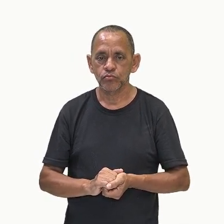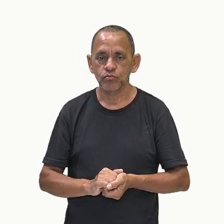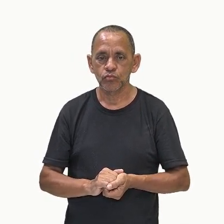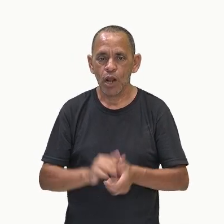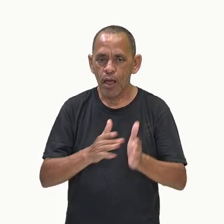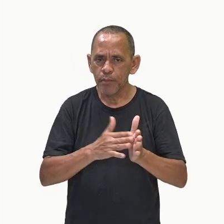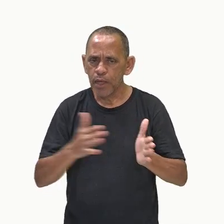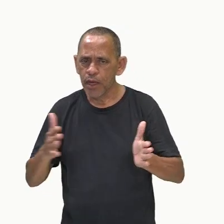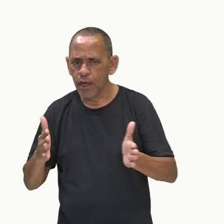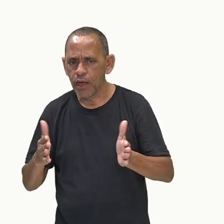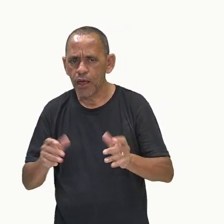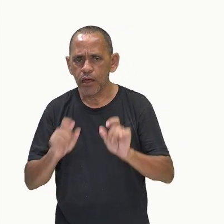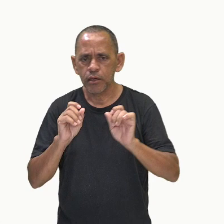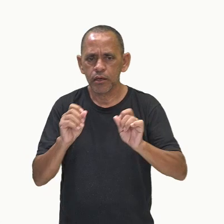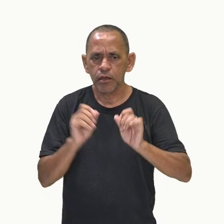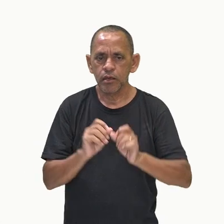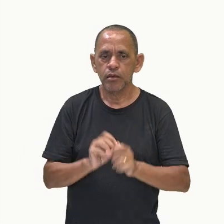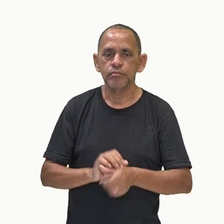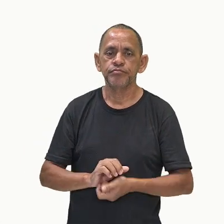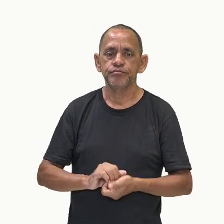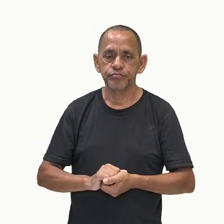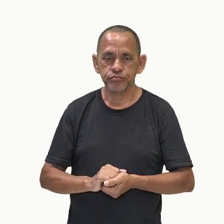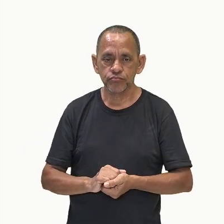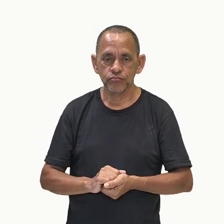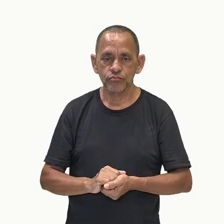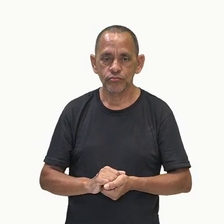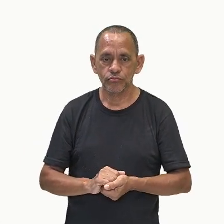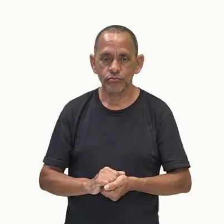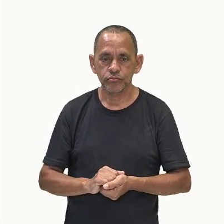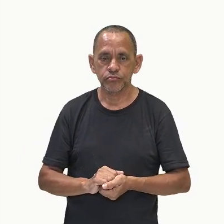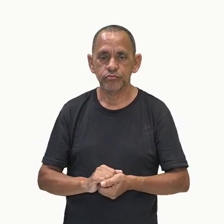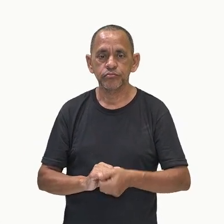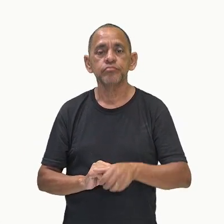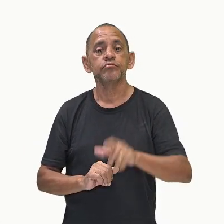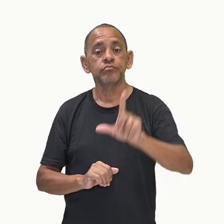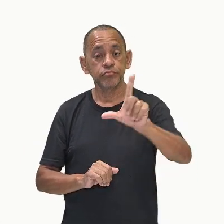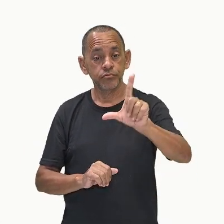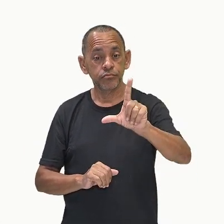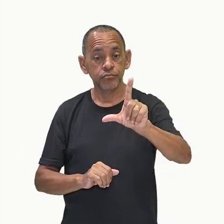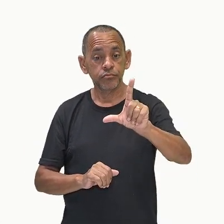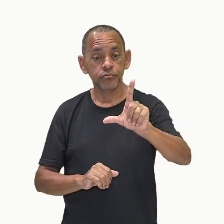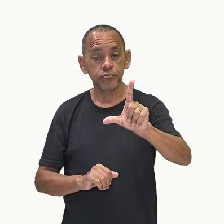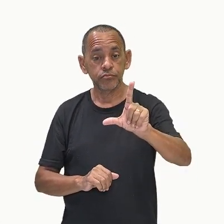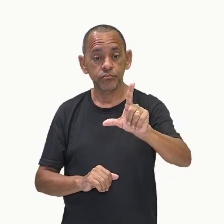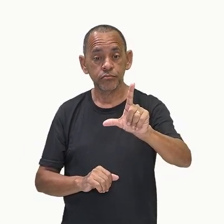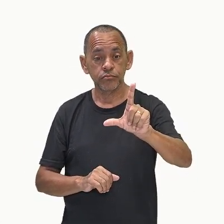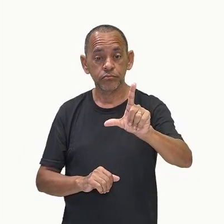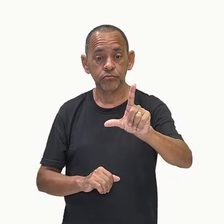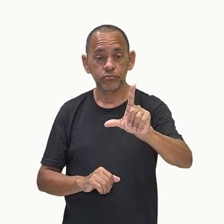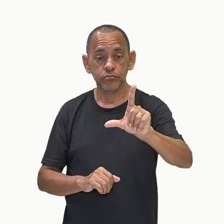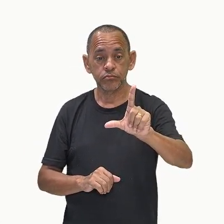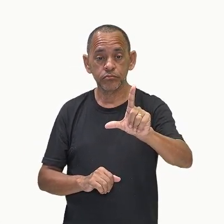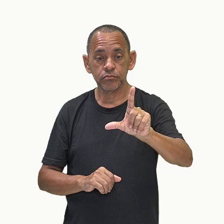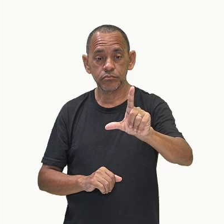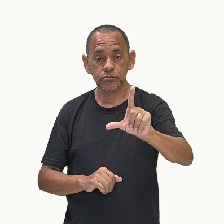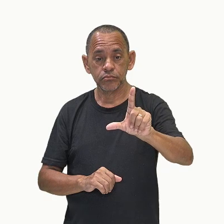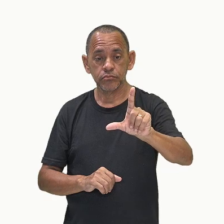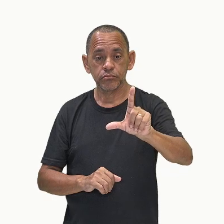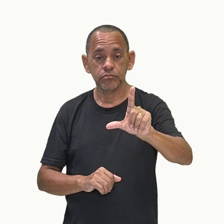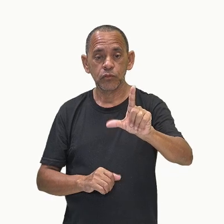sequência, nós vamos ter o quê? Y índice B menos y índice A. Tá